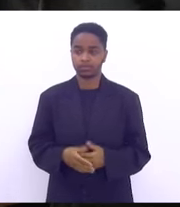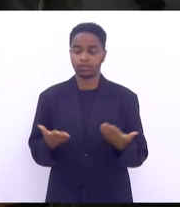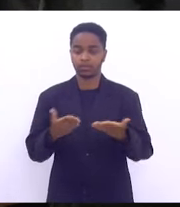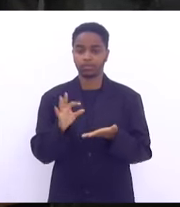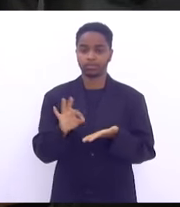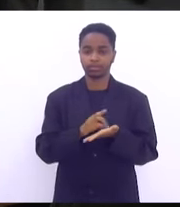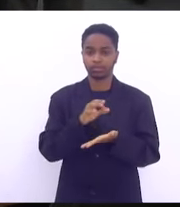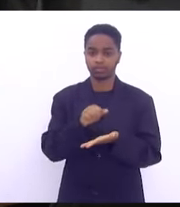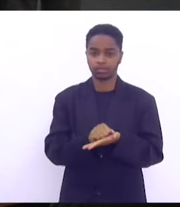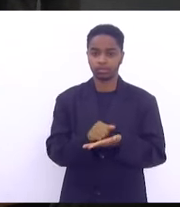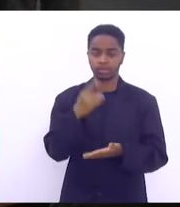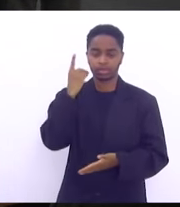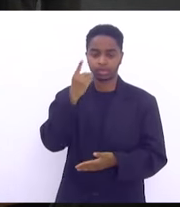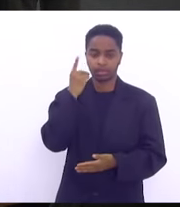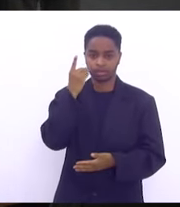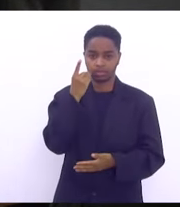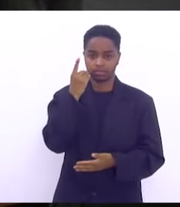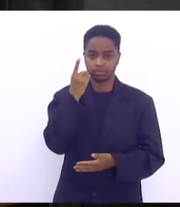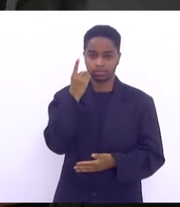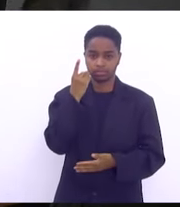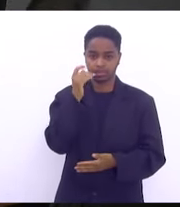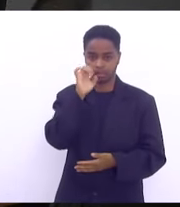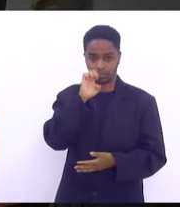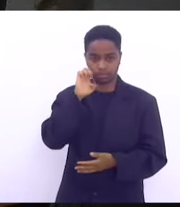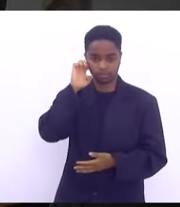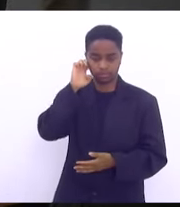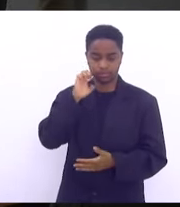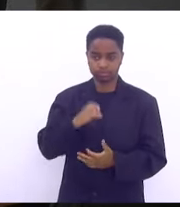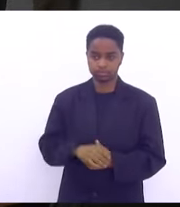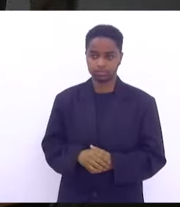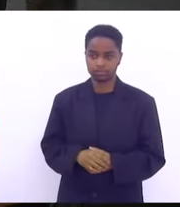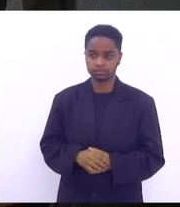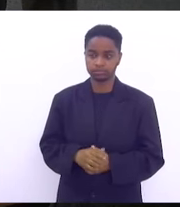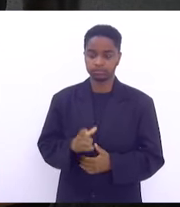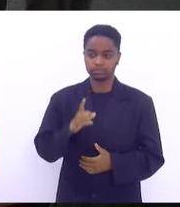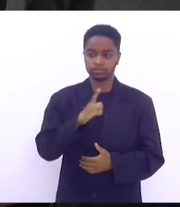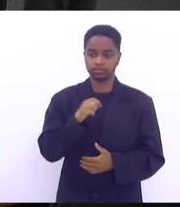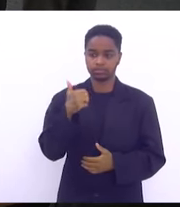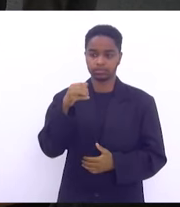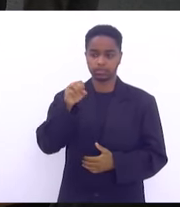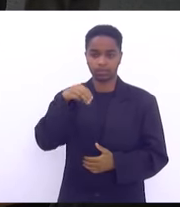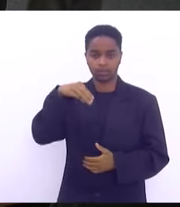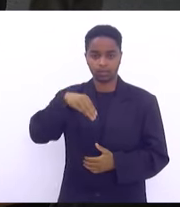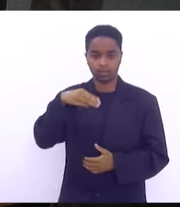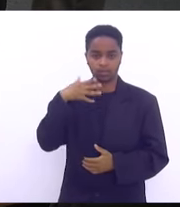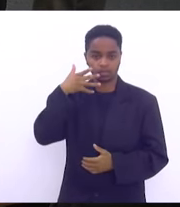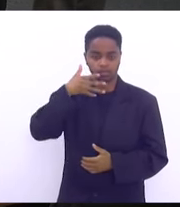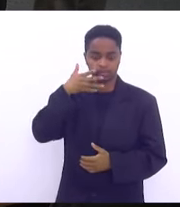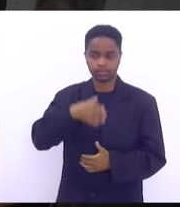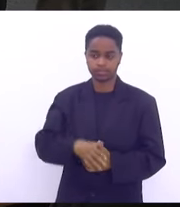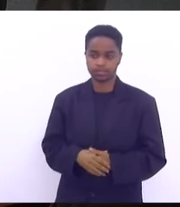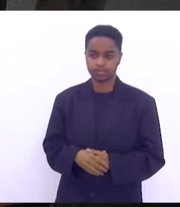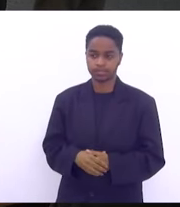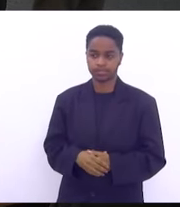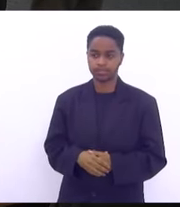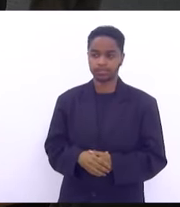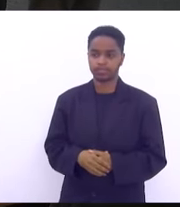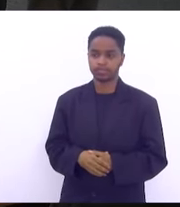Próximo orador inscrito é a nobre deputada Érica Takimoto, que dispõe de 10 minutos.